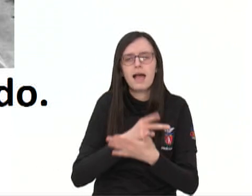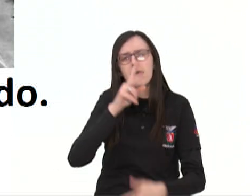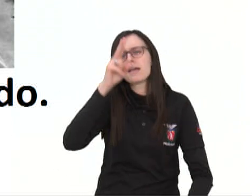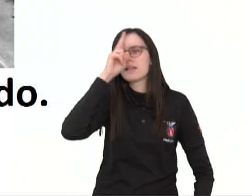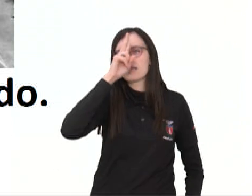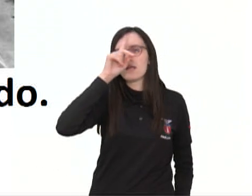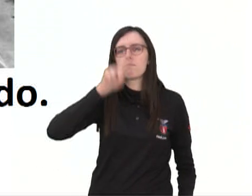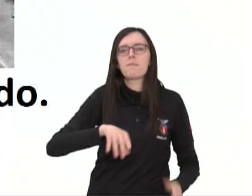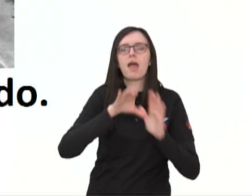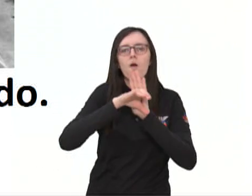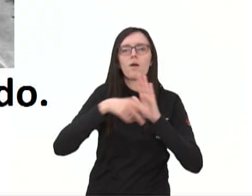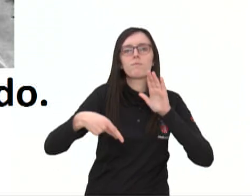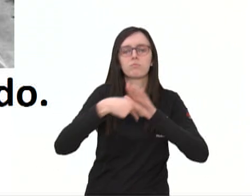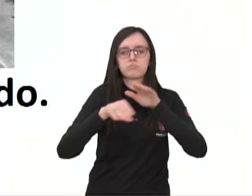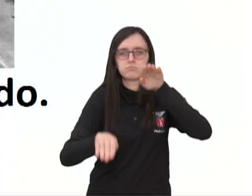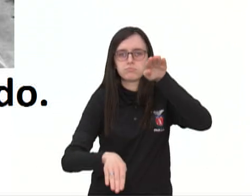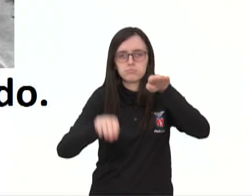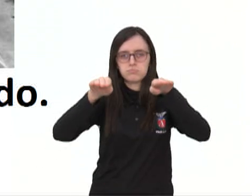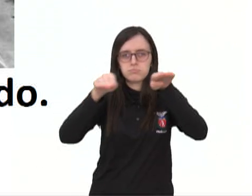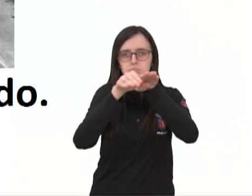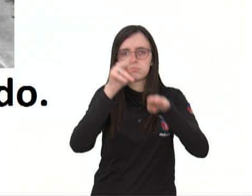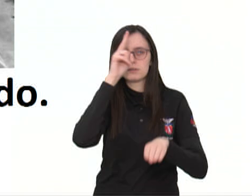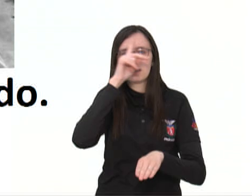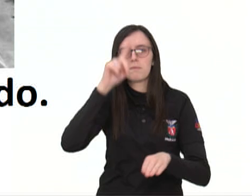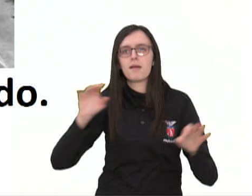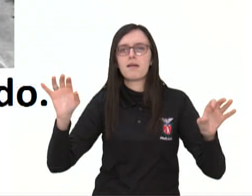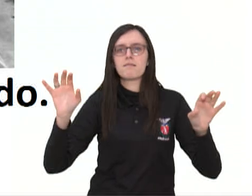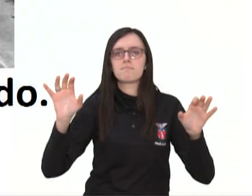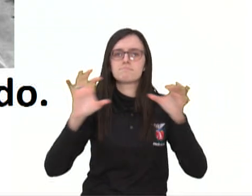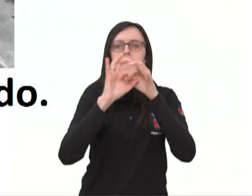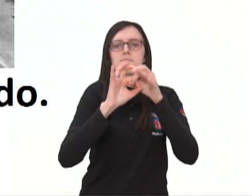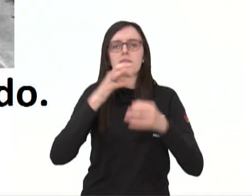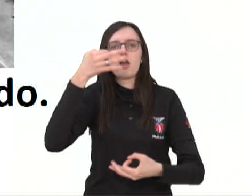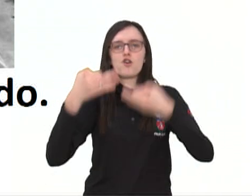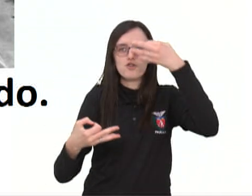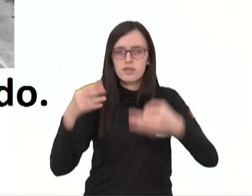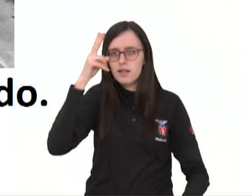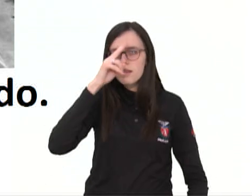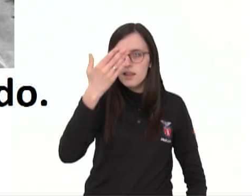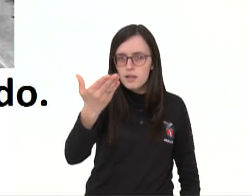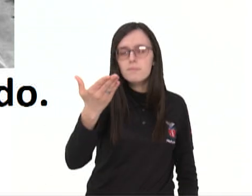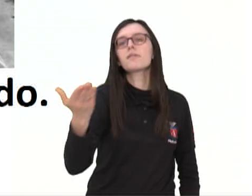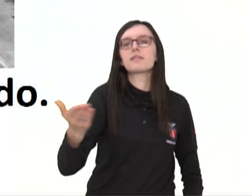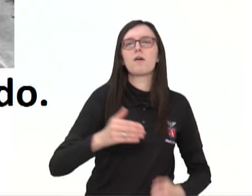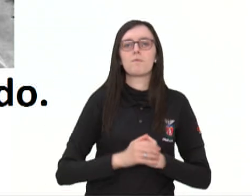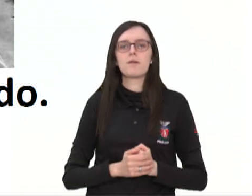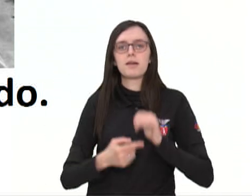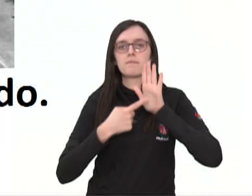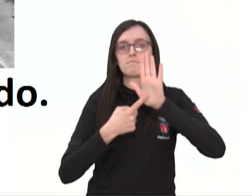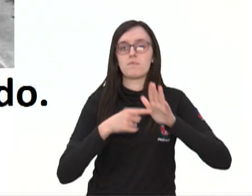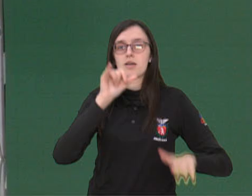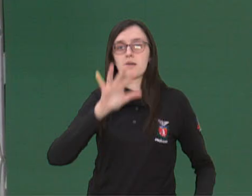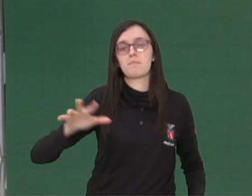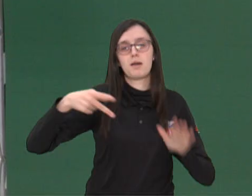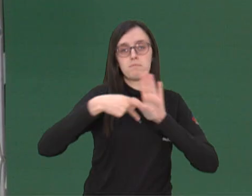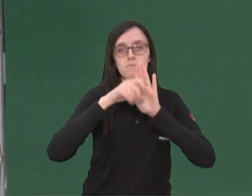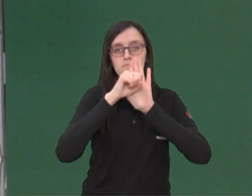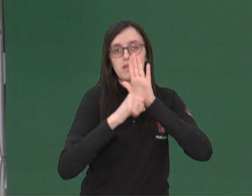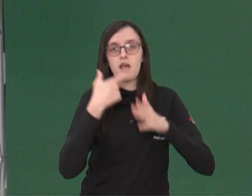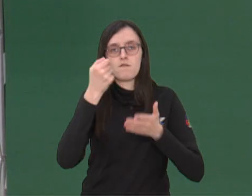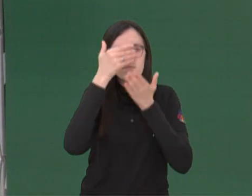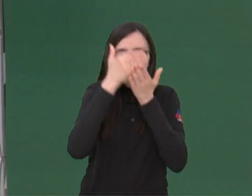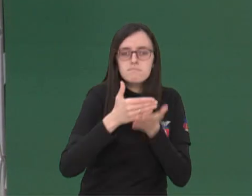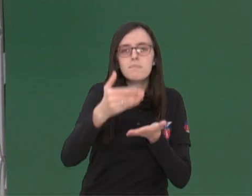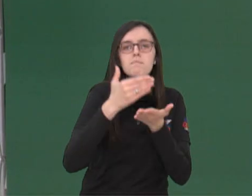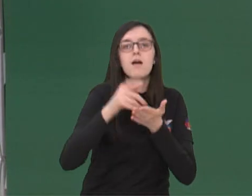Lembra do conceito de equidade ligado à justiça? Olha aí, já uma imagem do início do século XX mostrando